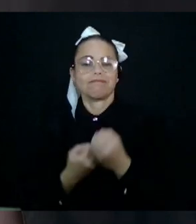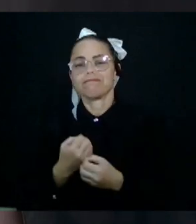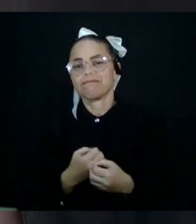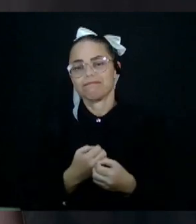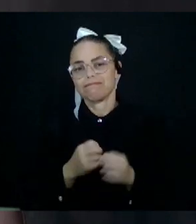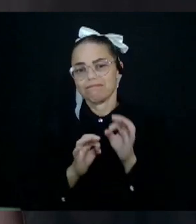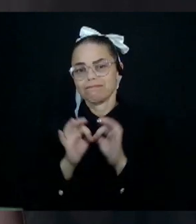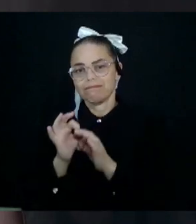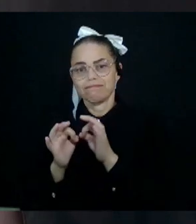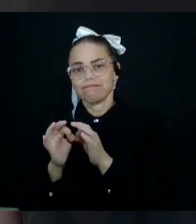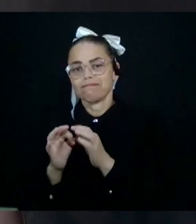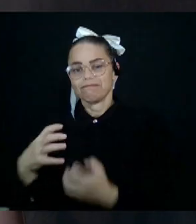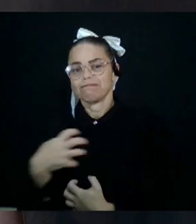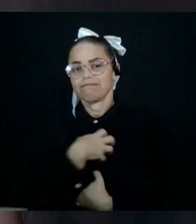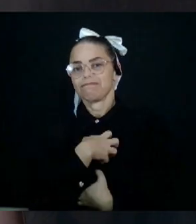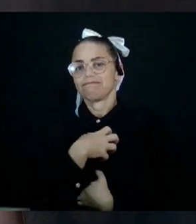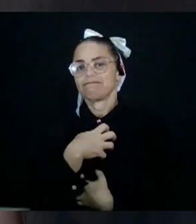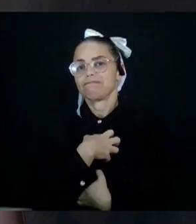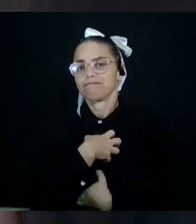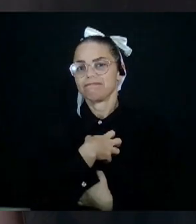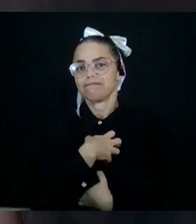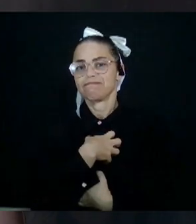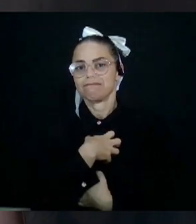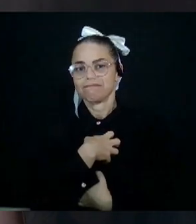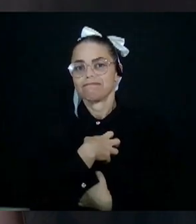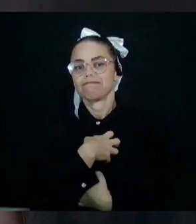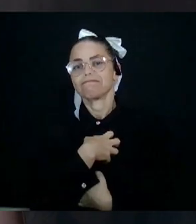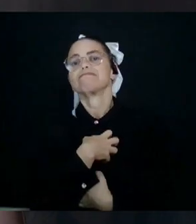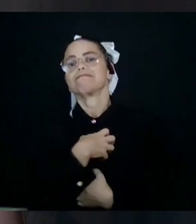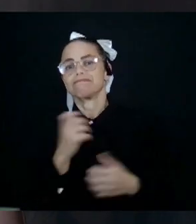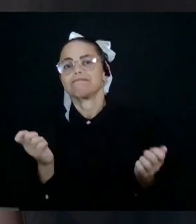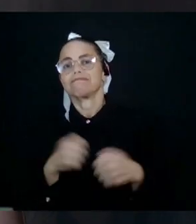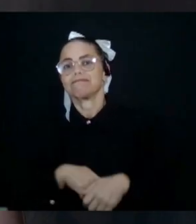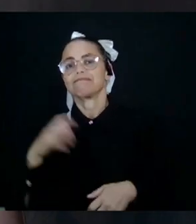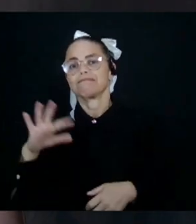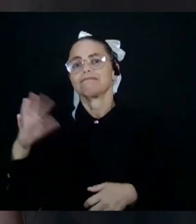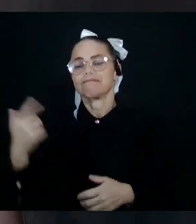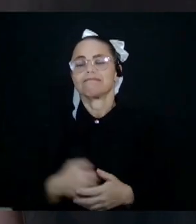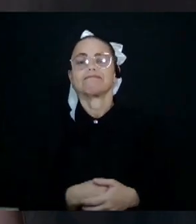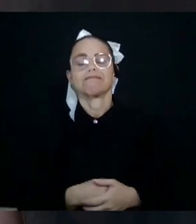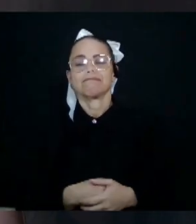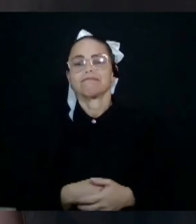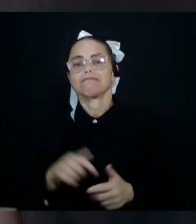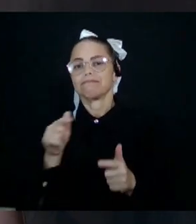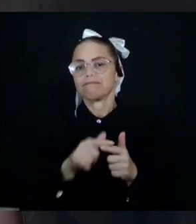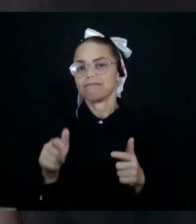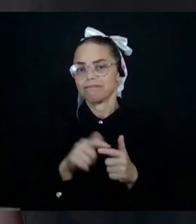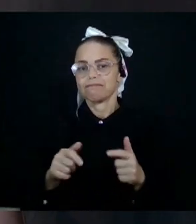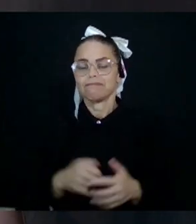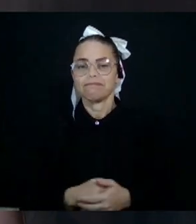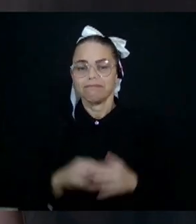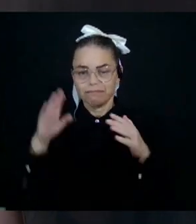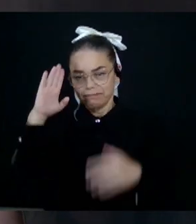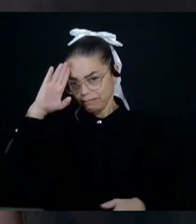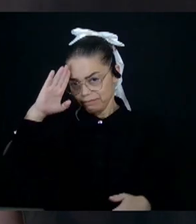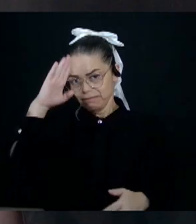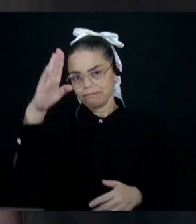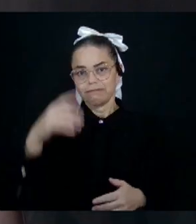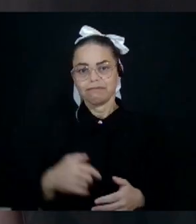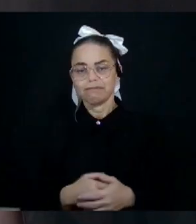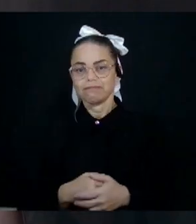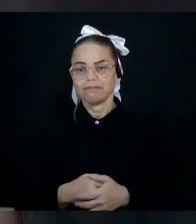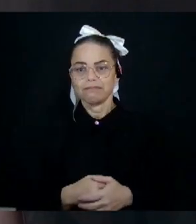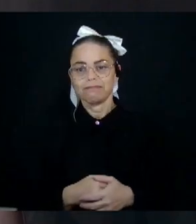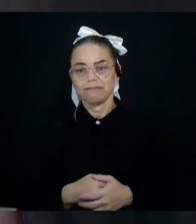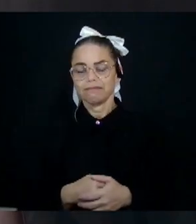são sentimentos, né, que podem acontecer. A questão, acho que principal,